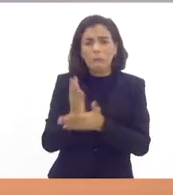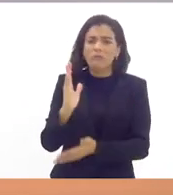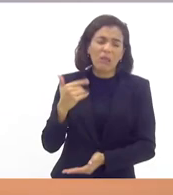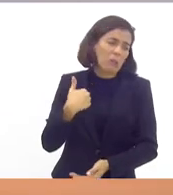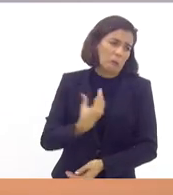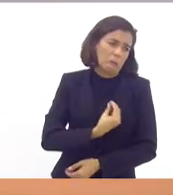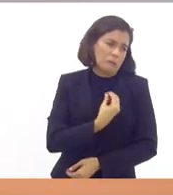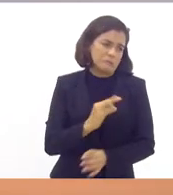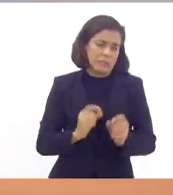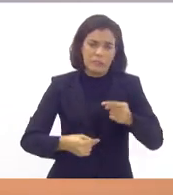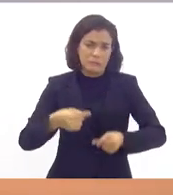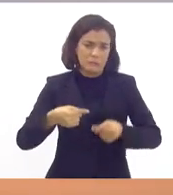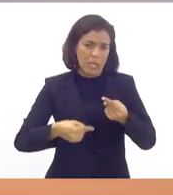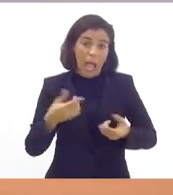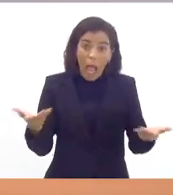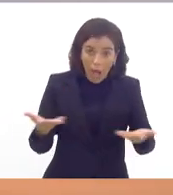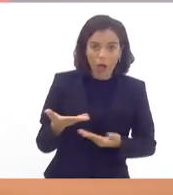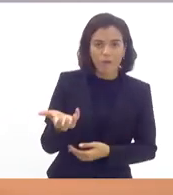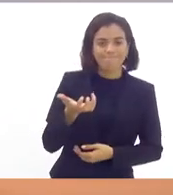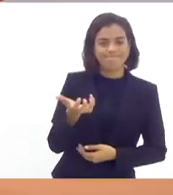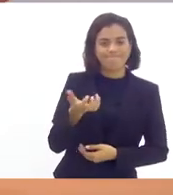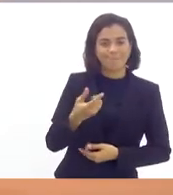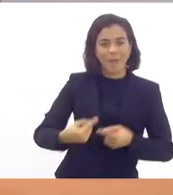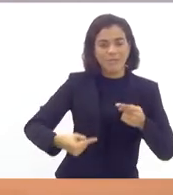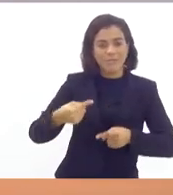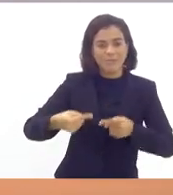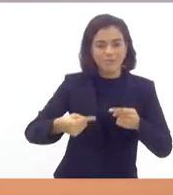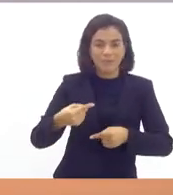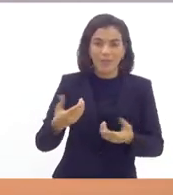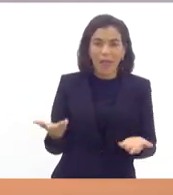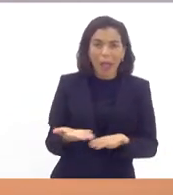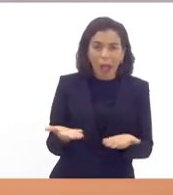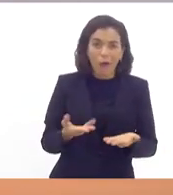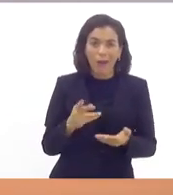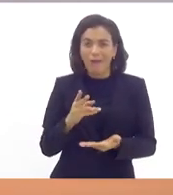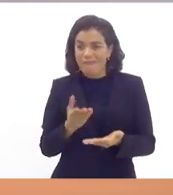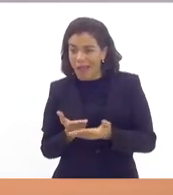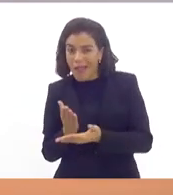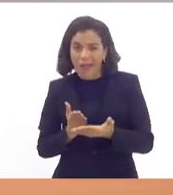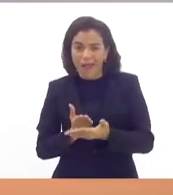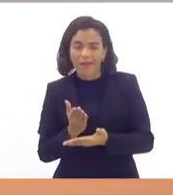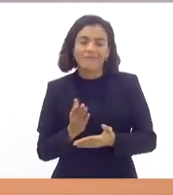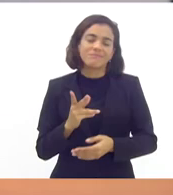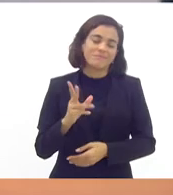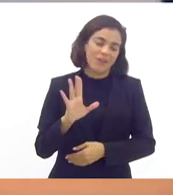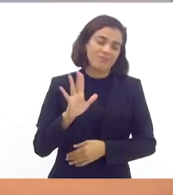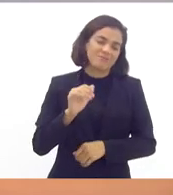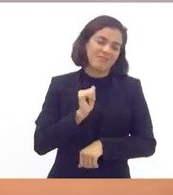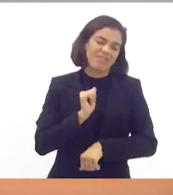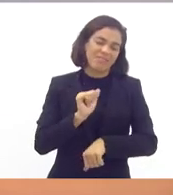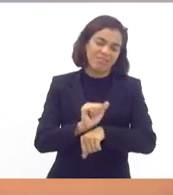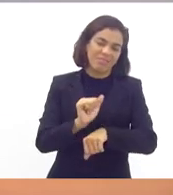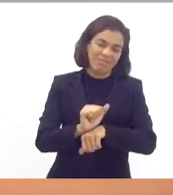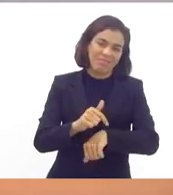participei da discussão, agora eu quero participar da discussão. Aí, agora que está para aprovar, eu quero. Vai ter muito tempo no Senado Federal